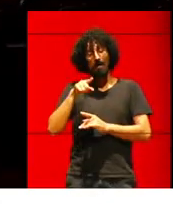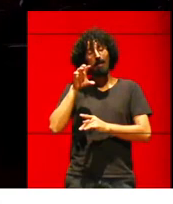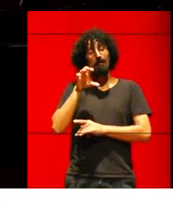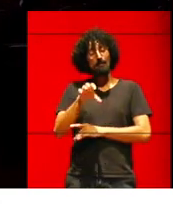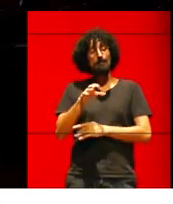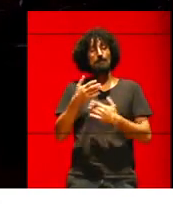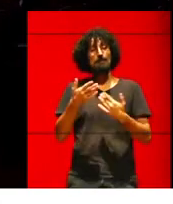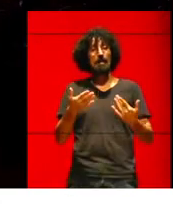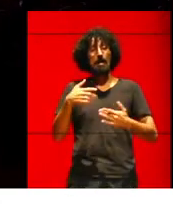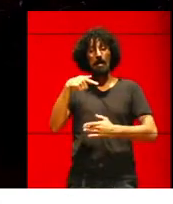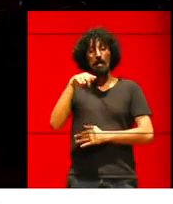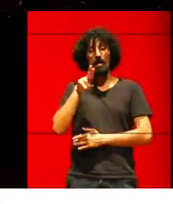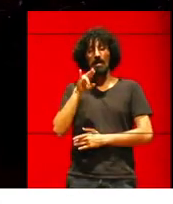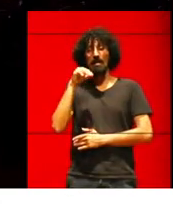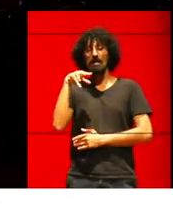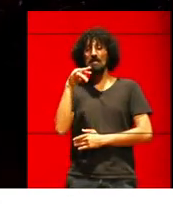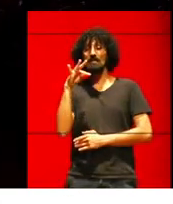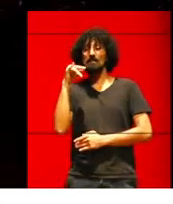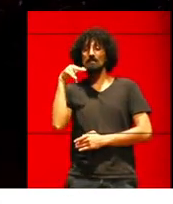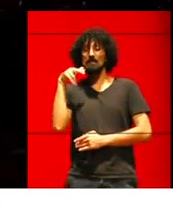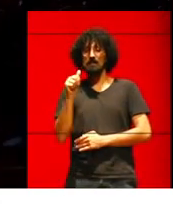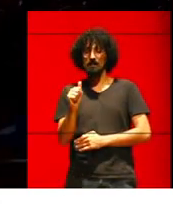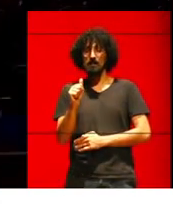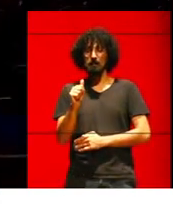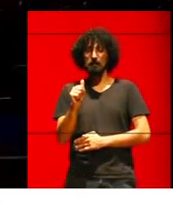Pesquisando, deve ter